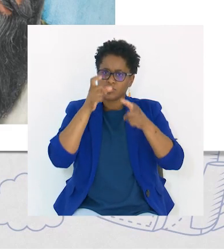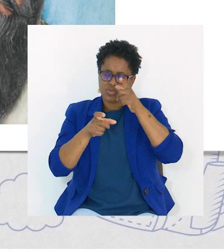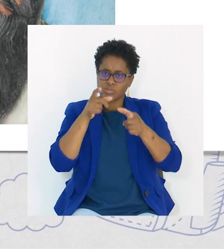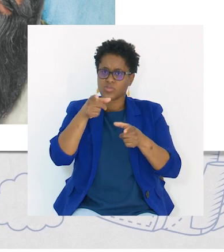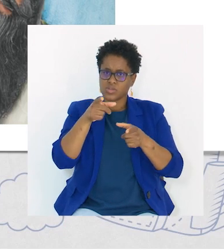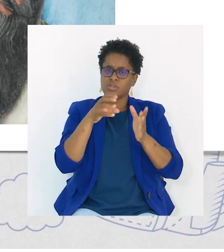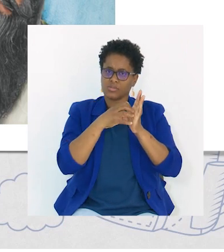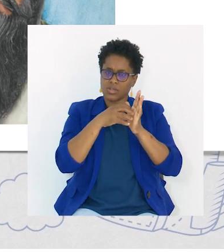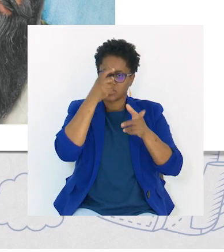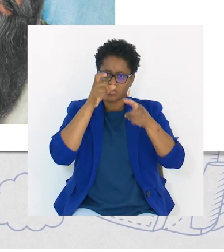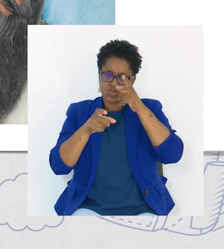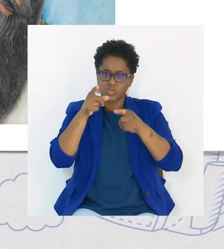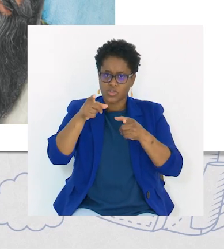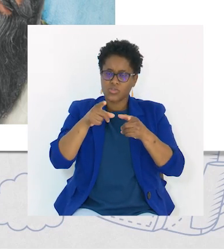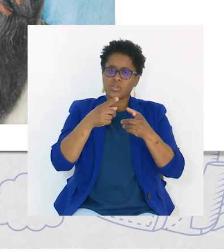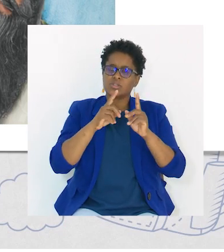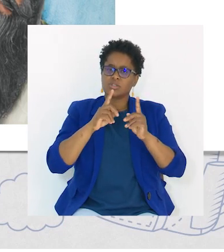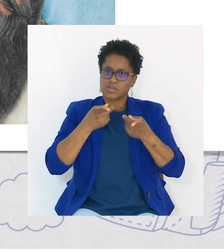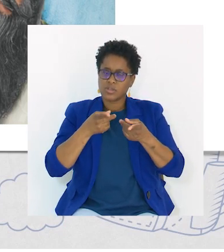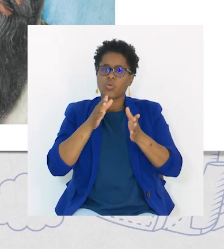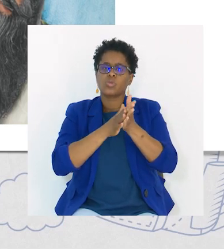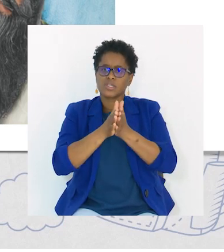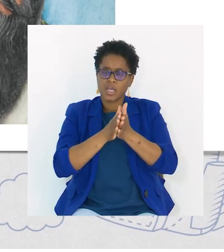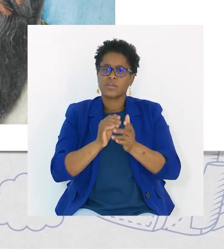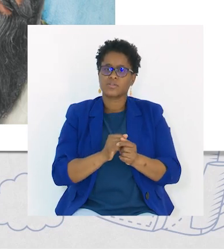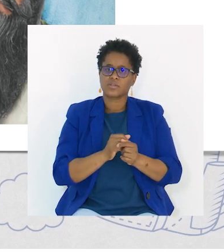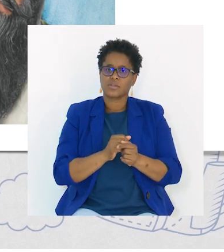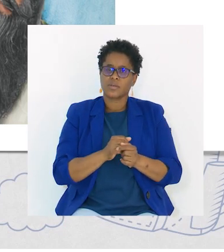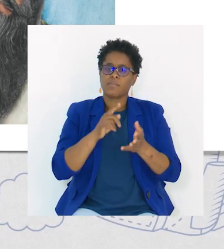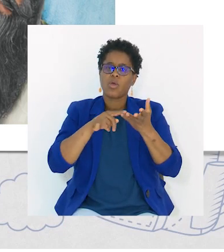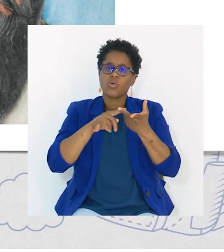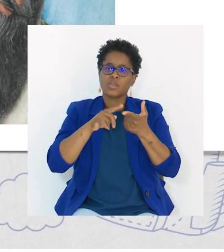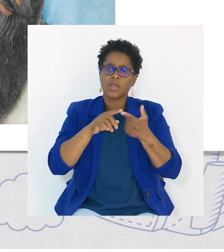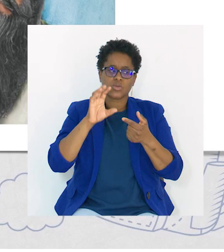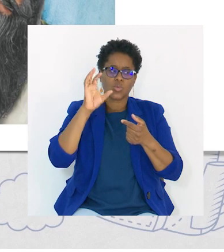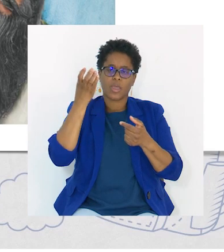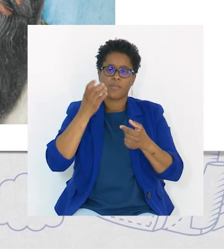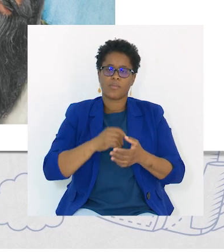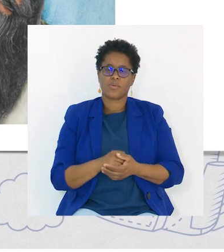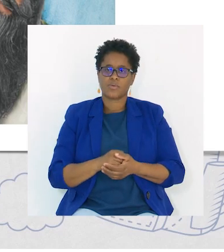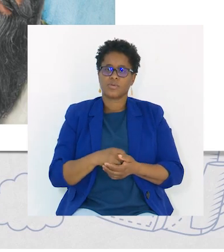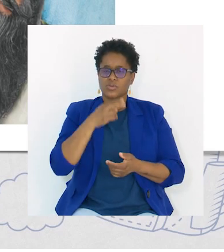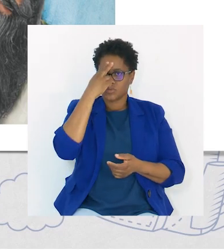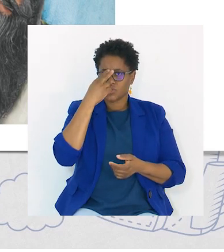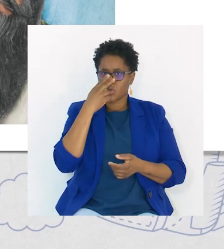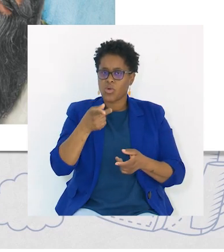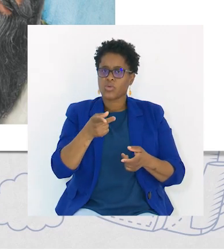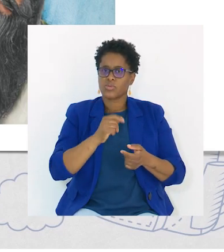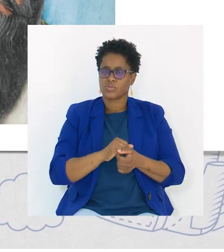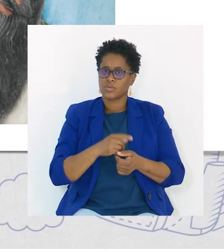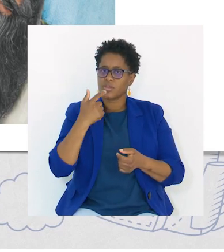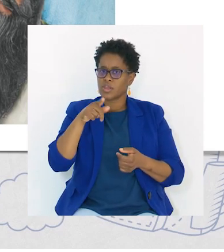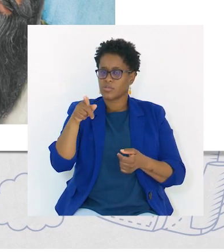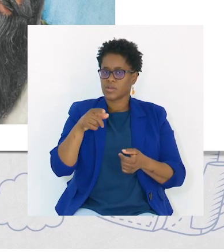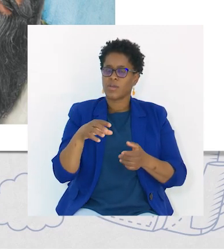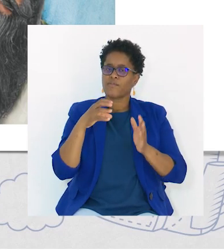referência que é utilizado pela contagem do tempo histórico. Temos